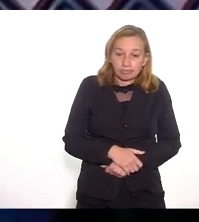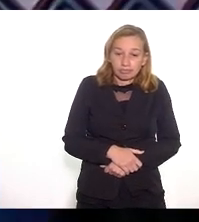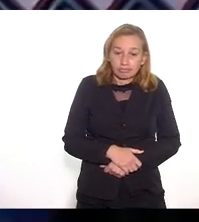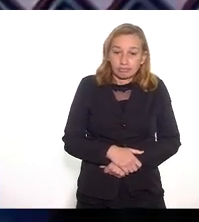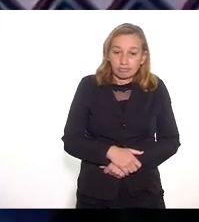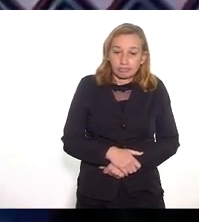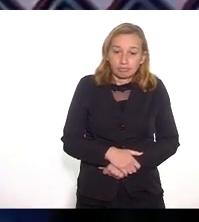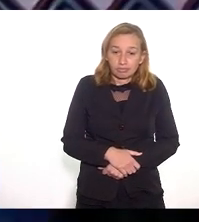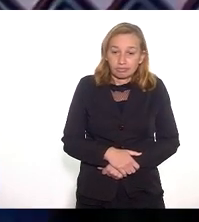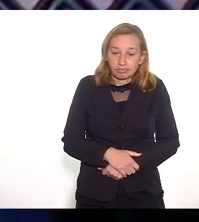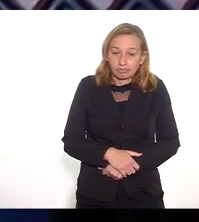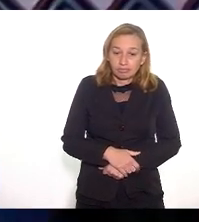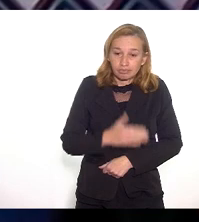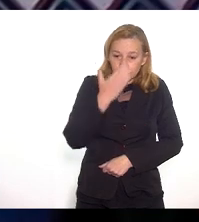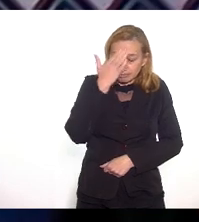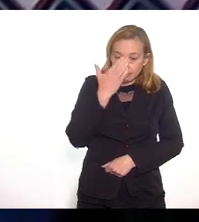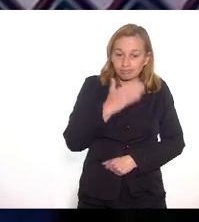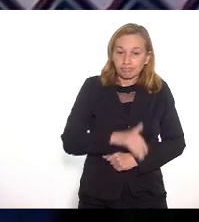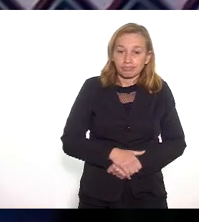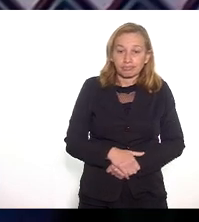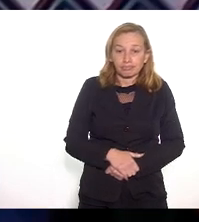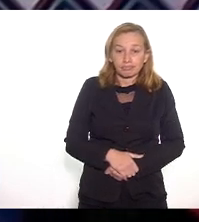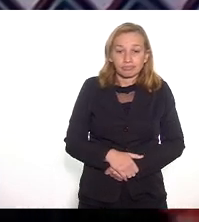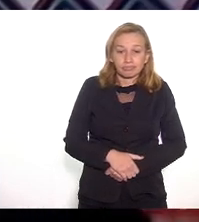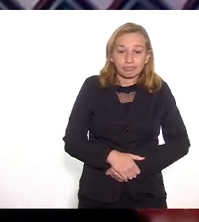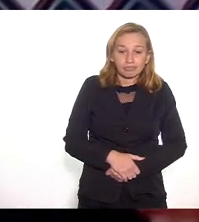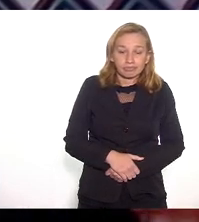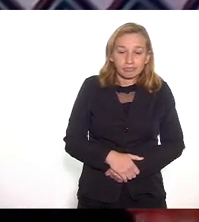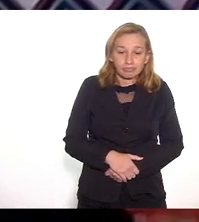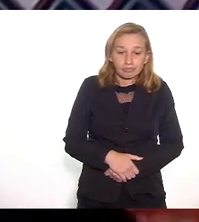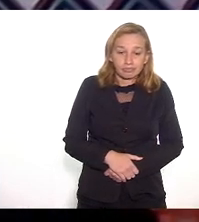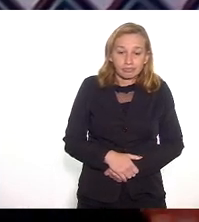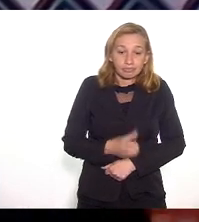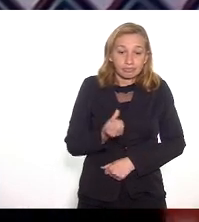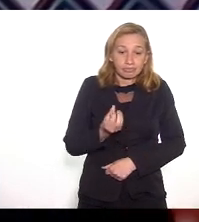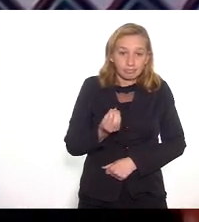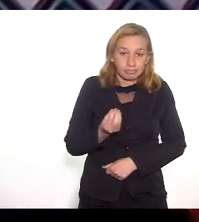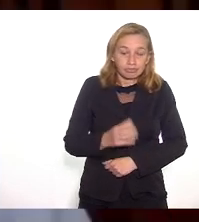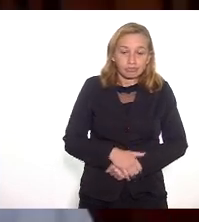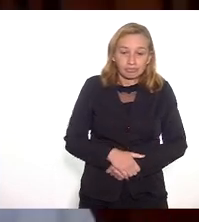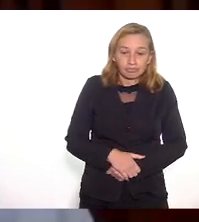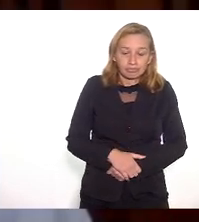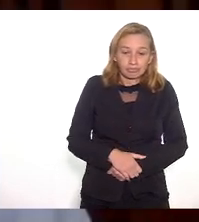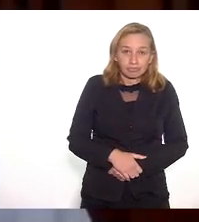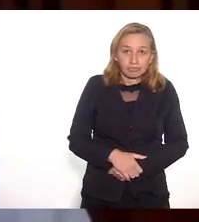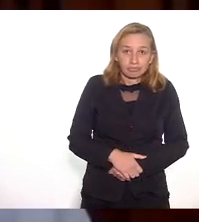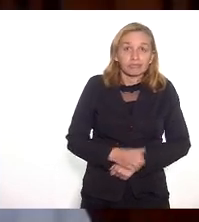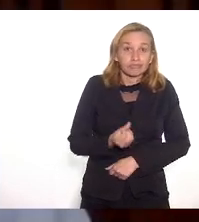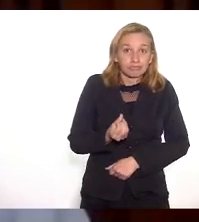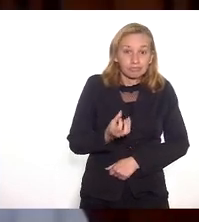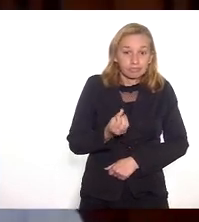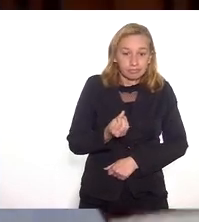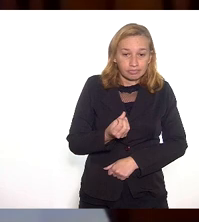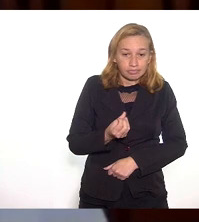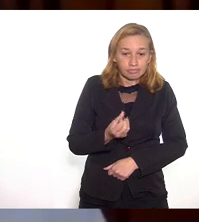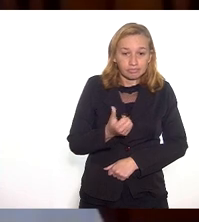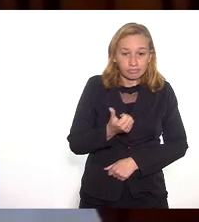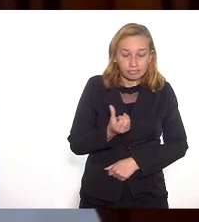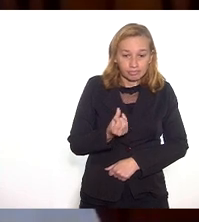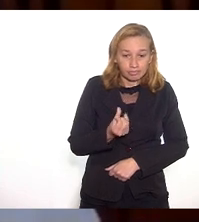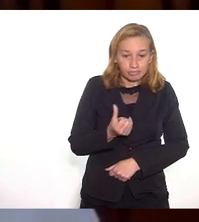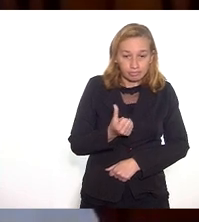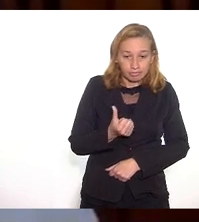disso. Obrigada. 60, então, presidente. 60, ok. Obrigada. 61, retirar de